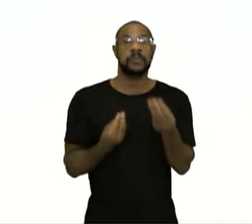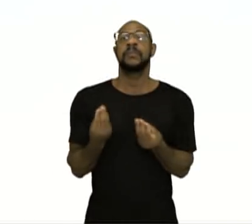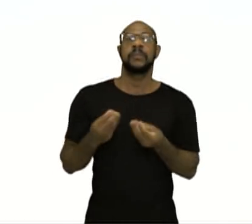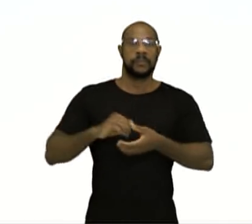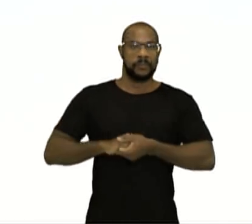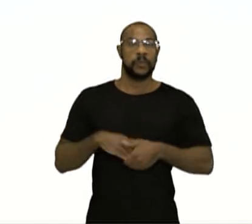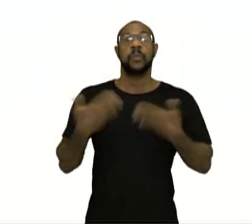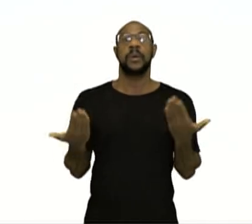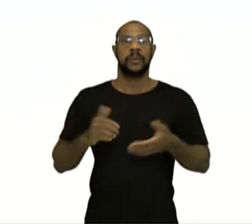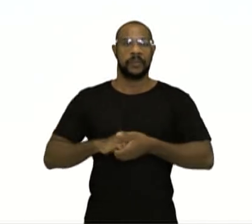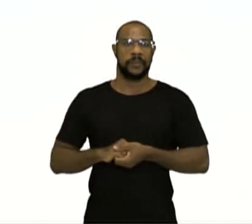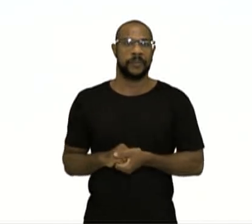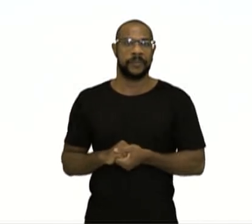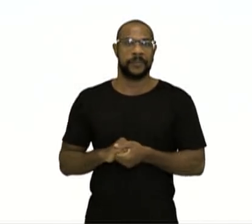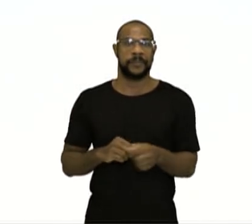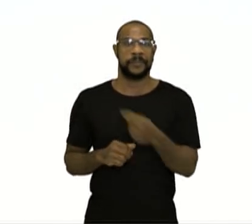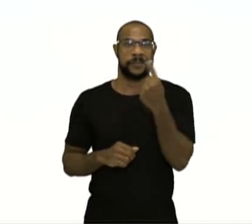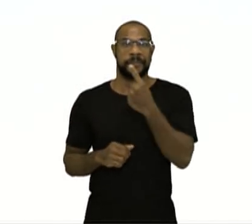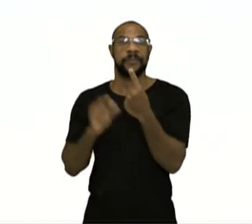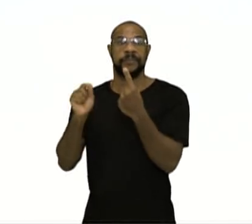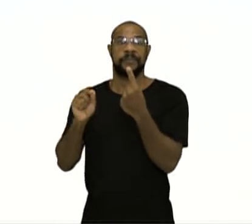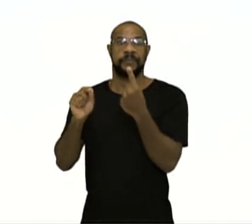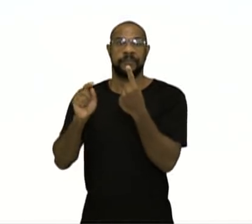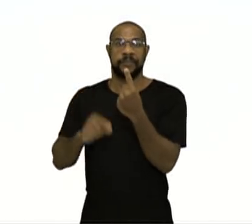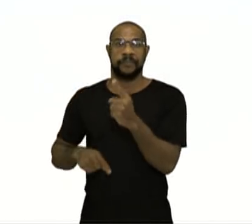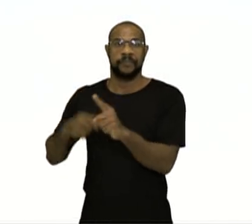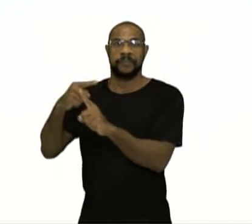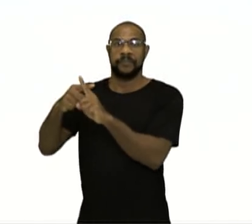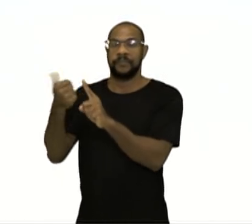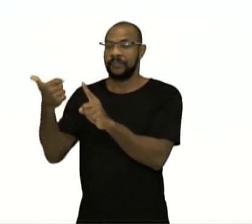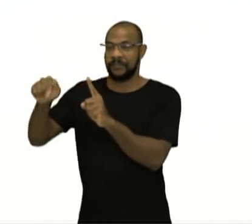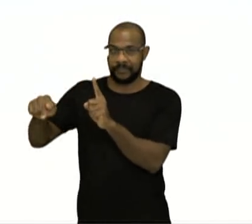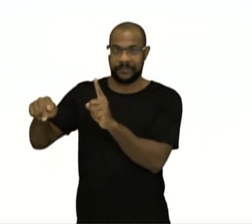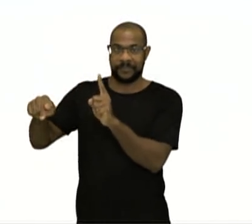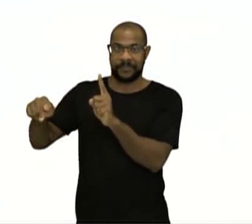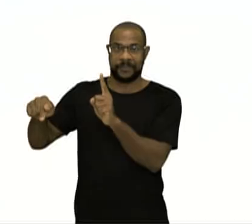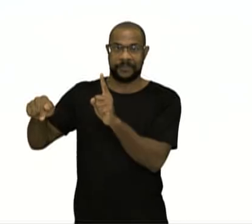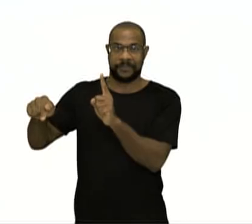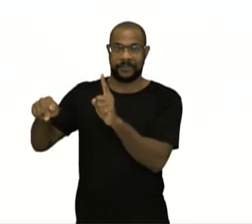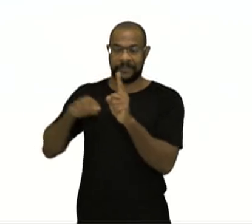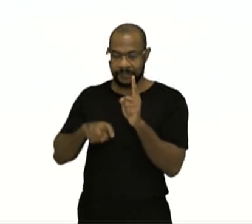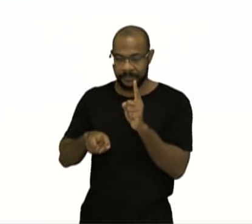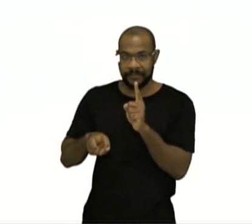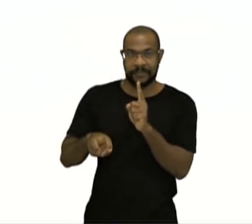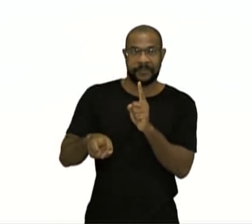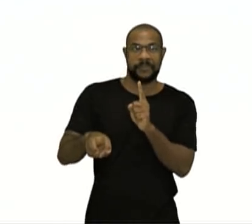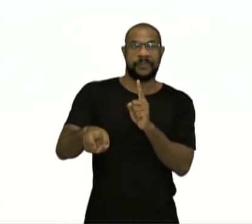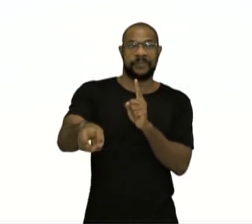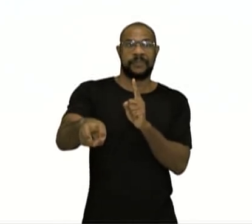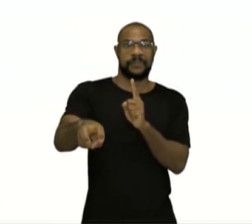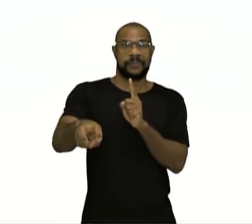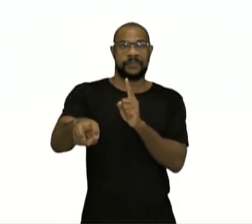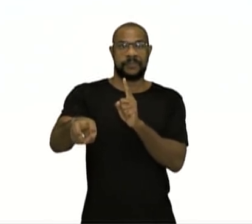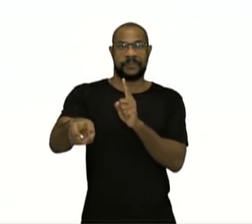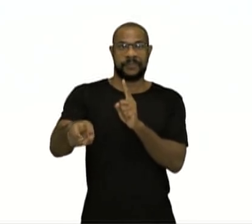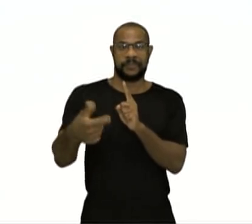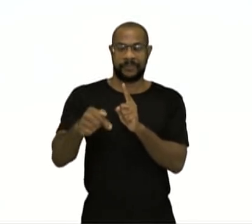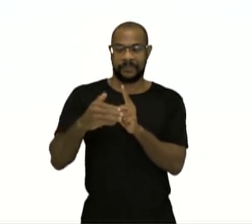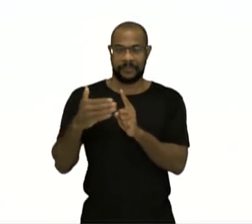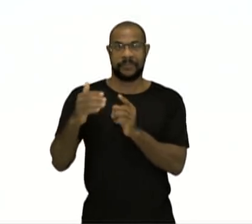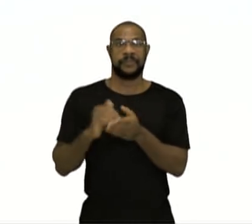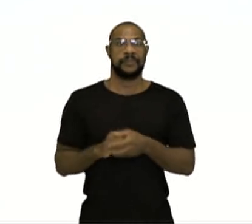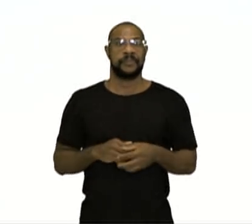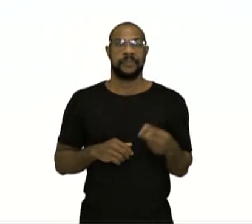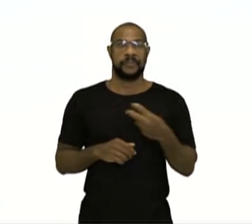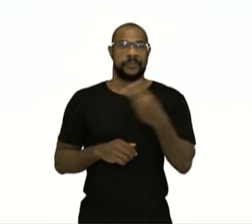correta? Então, vejam, na primeira vez, o carrinho com mais 17, porque ele andou mais 17 para frente. Na segunda